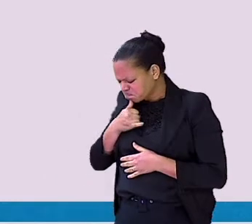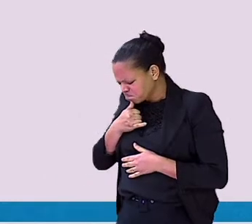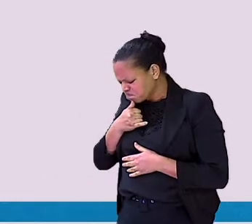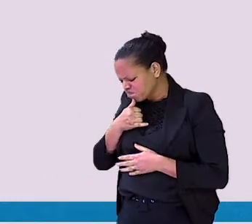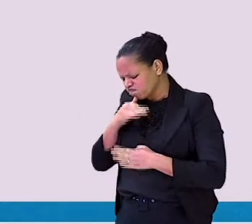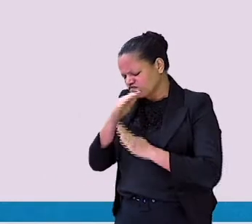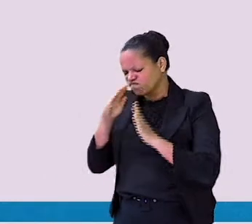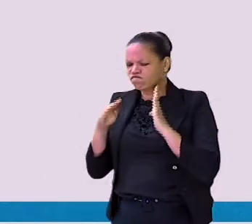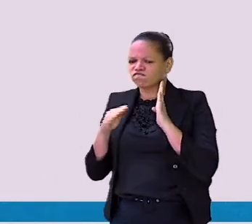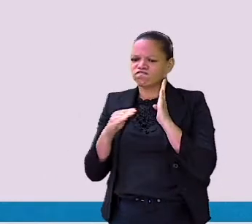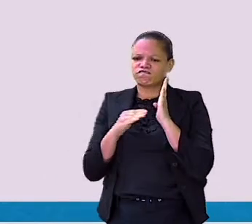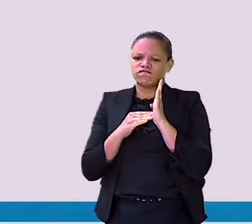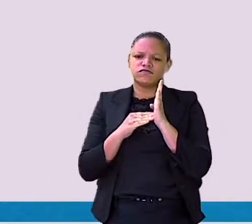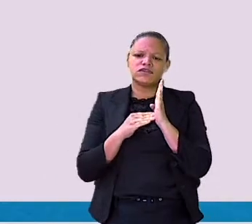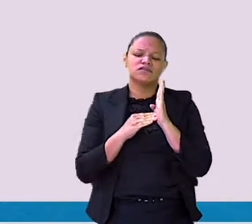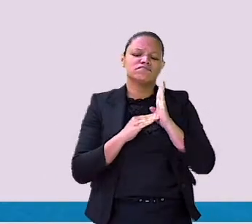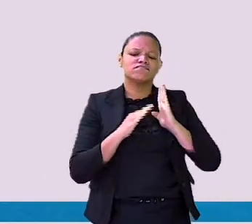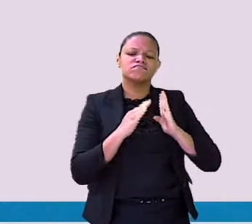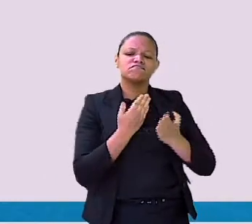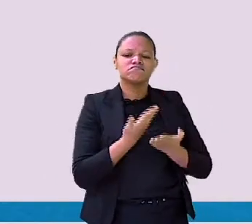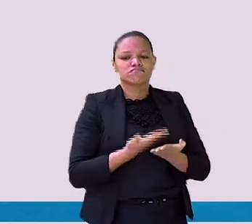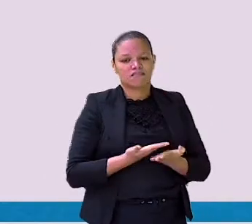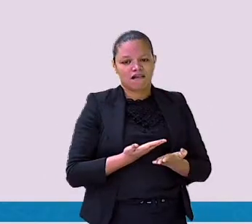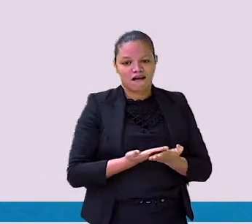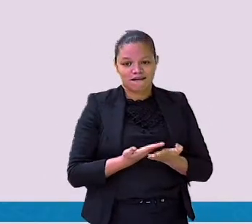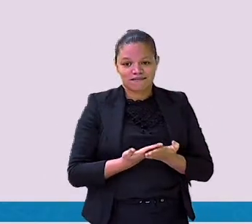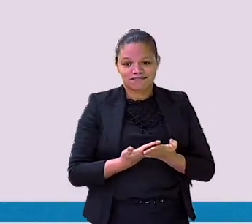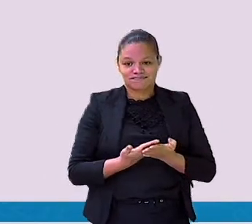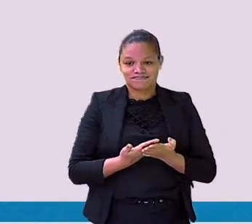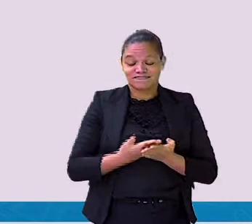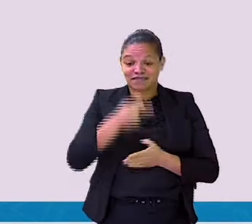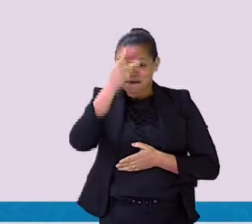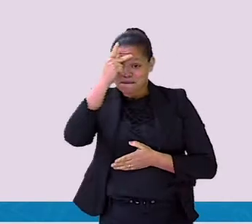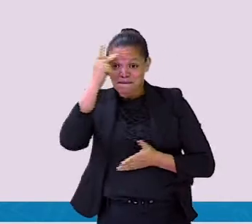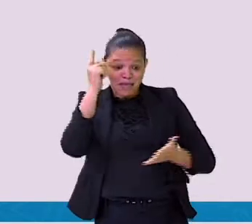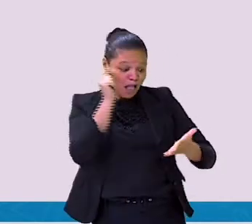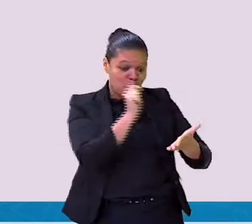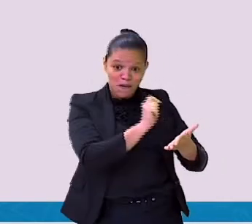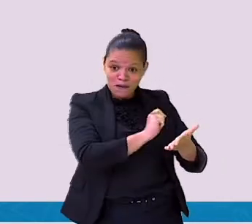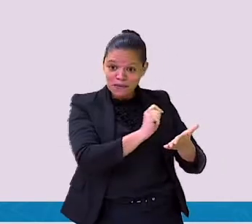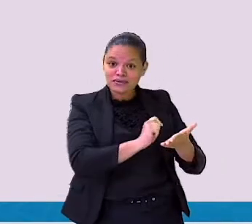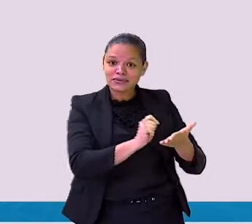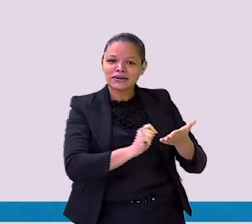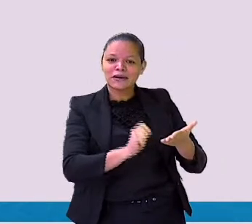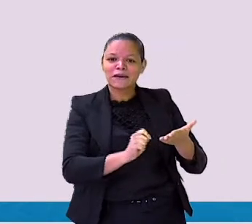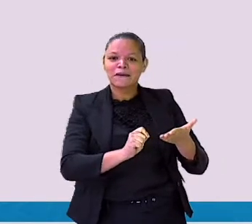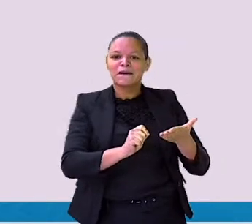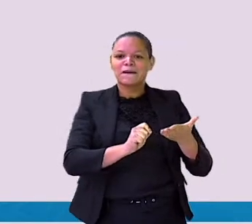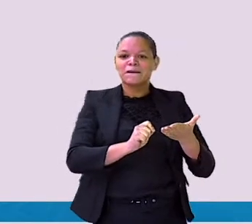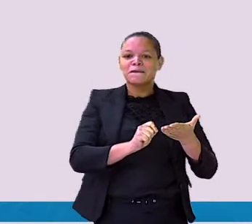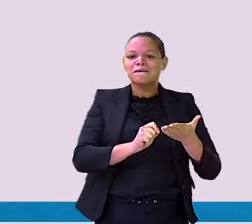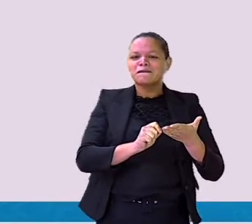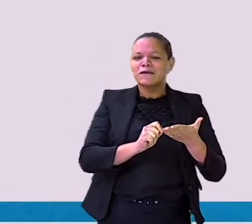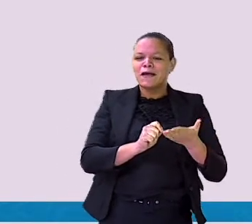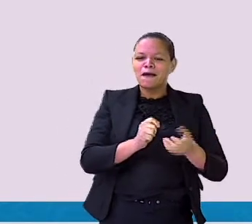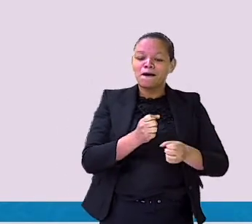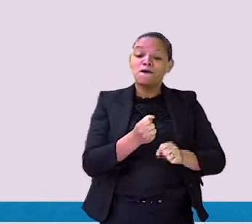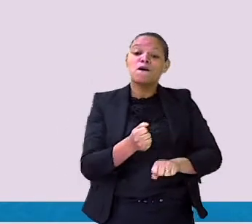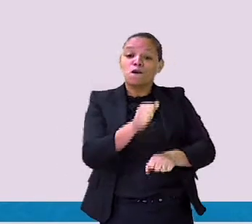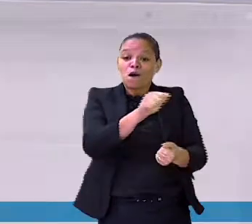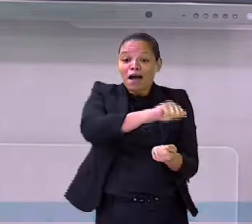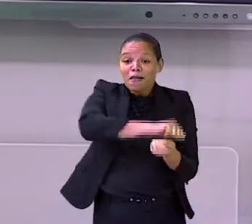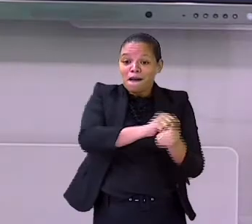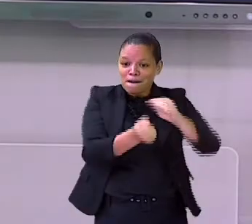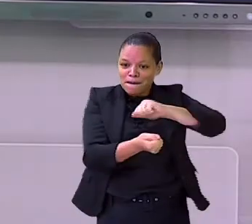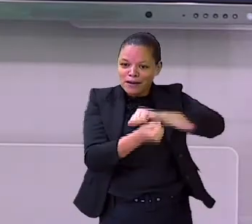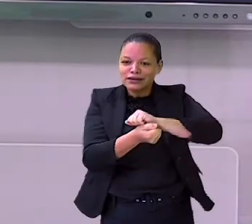até o fim da aula. E o nosso autor aqui é a adaptação da fábula de Esopo. Esopo nós